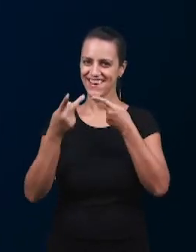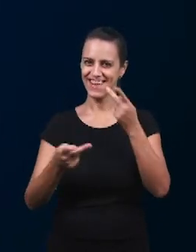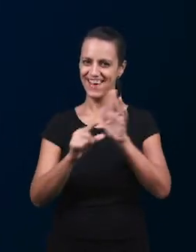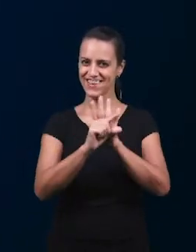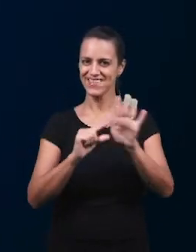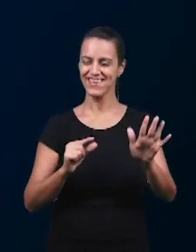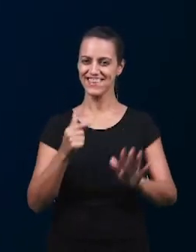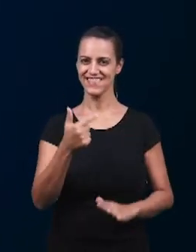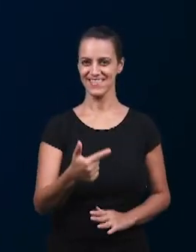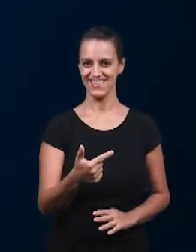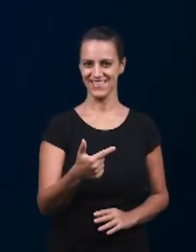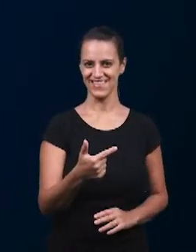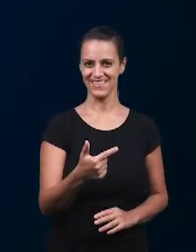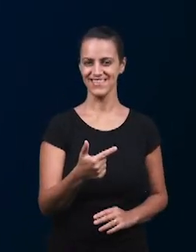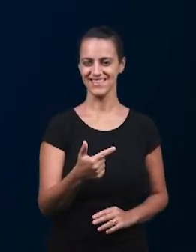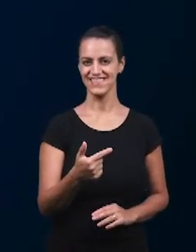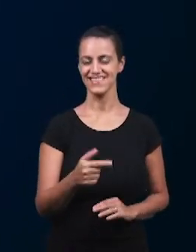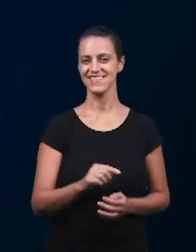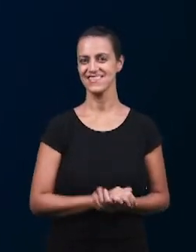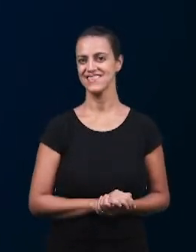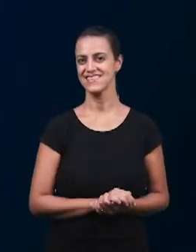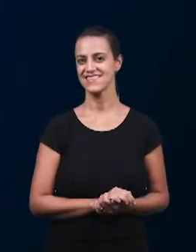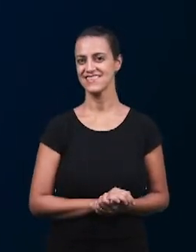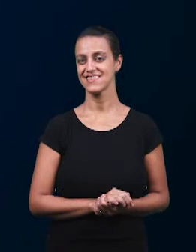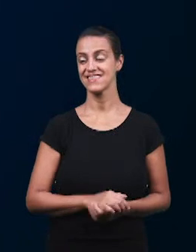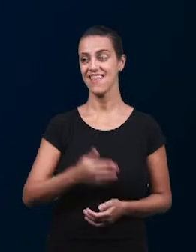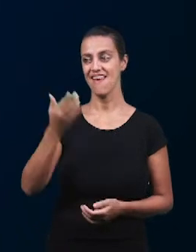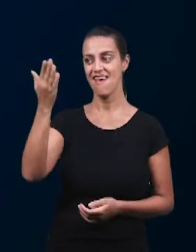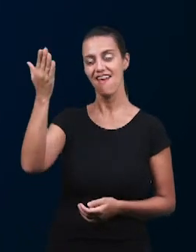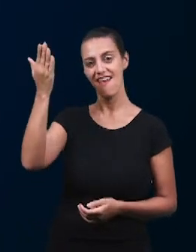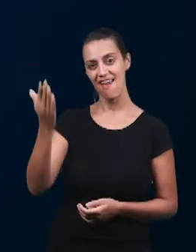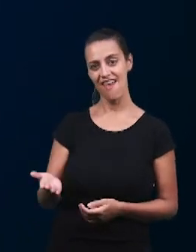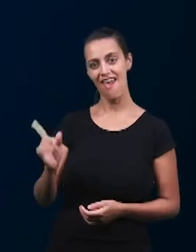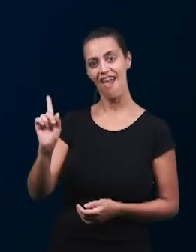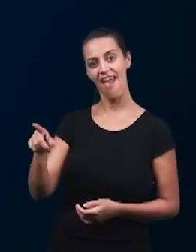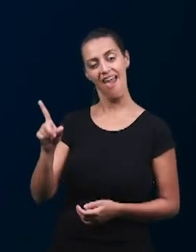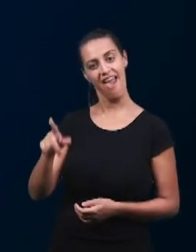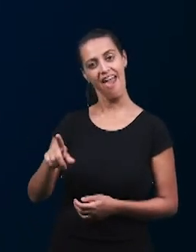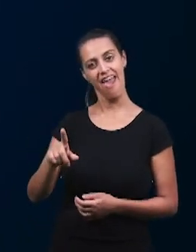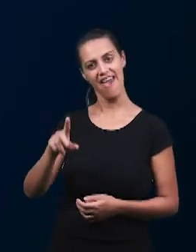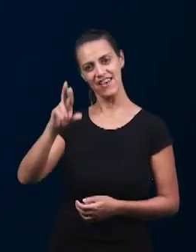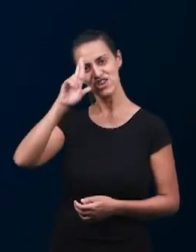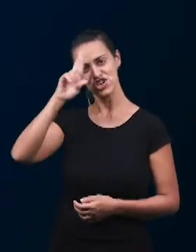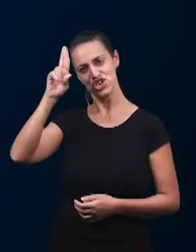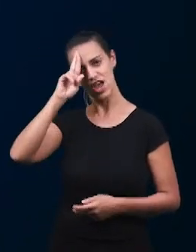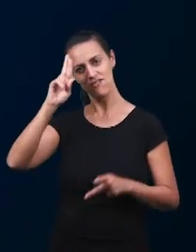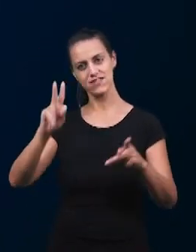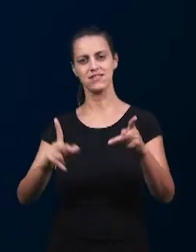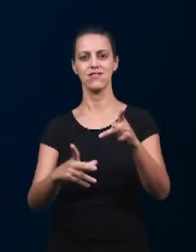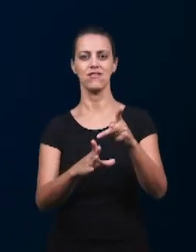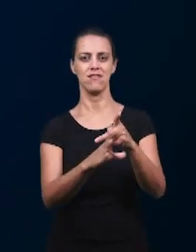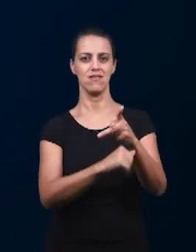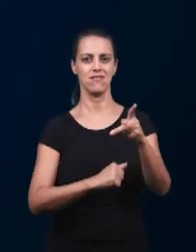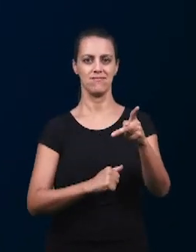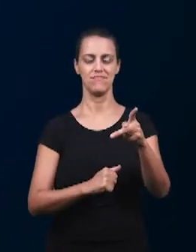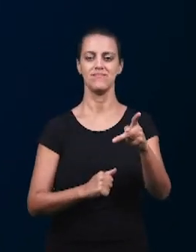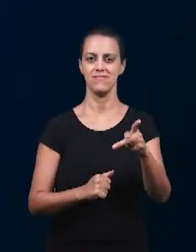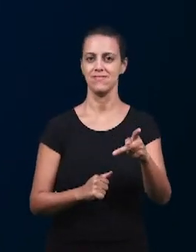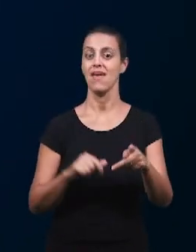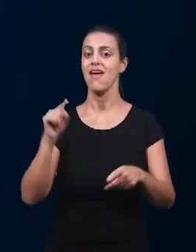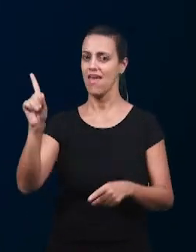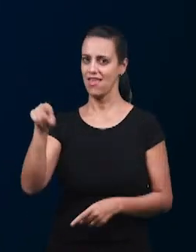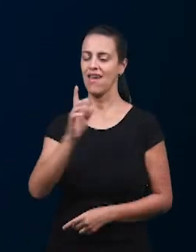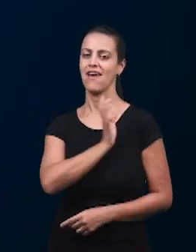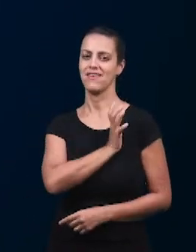citar no verso 2, e era este um chefe dos publicanos, Zaqueu era chefe dos